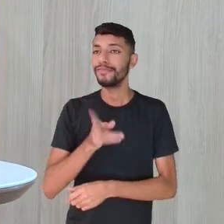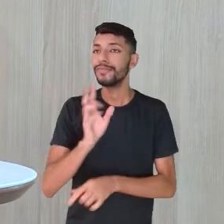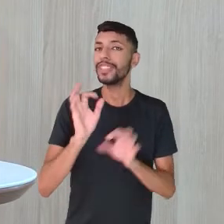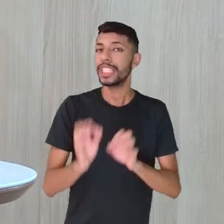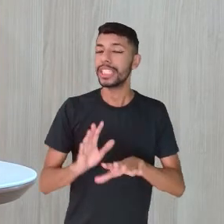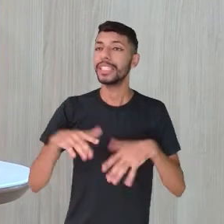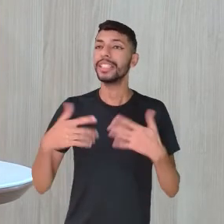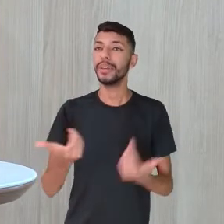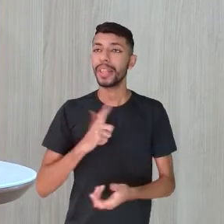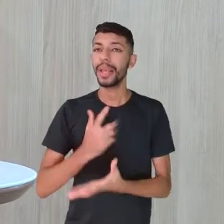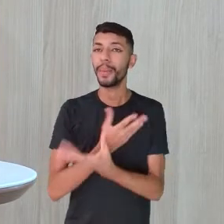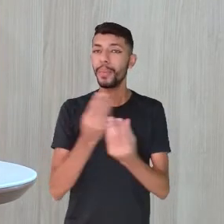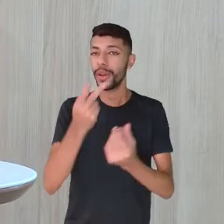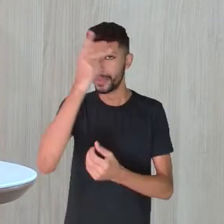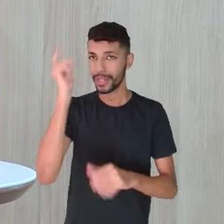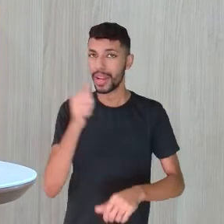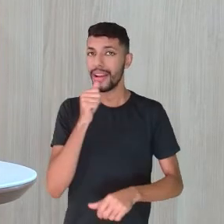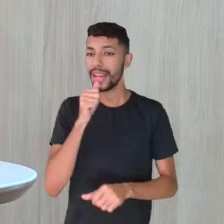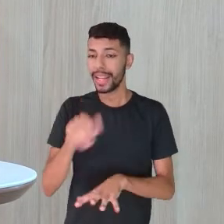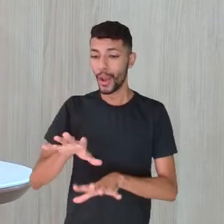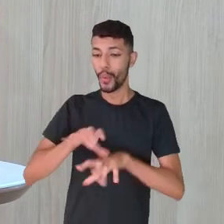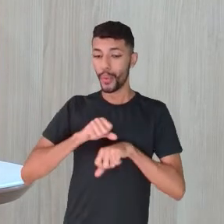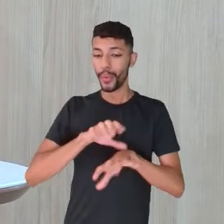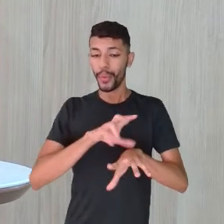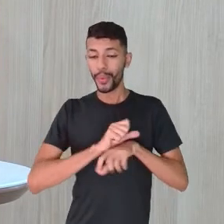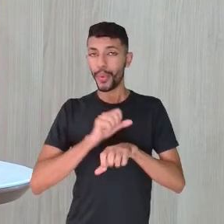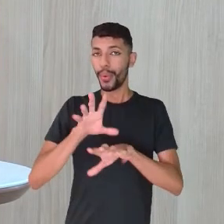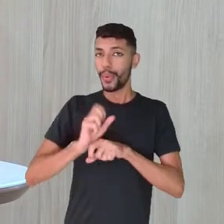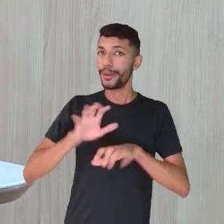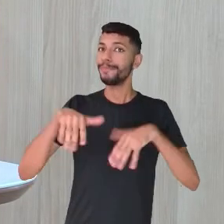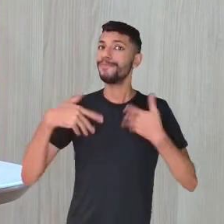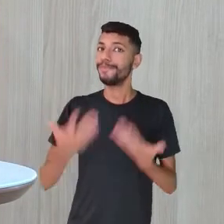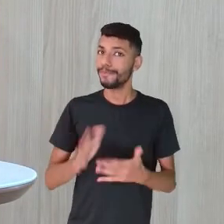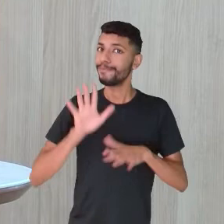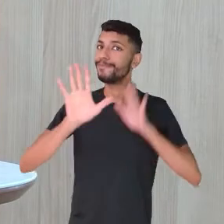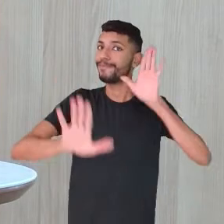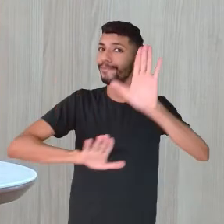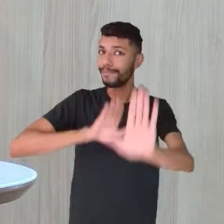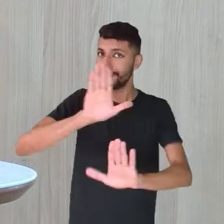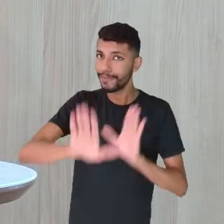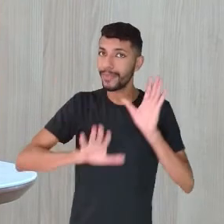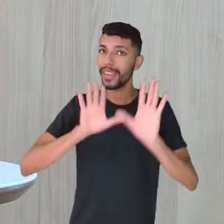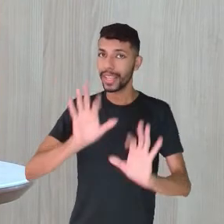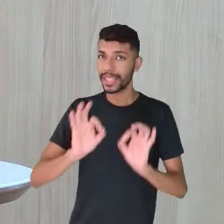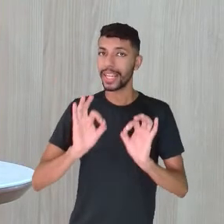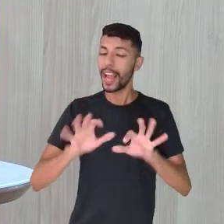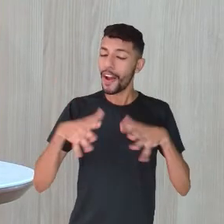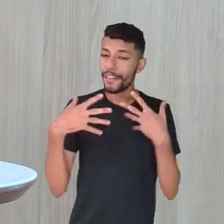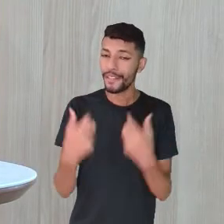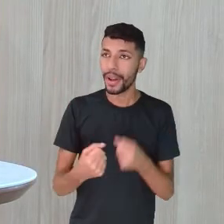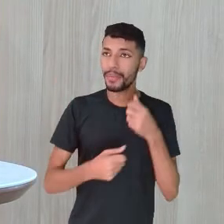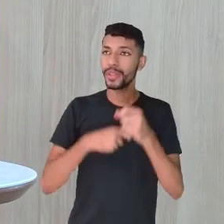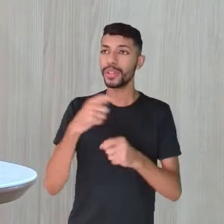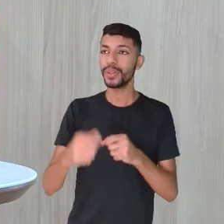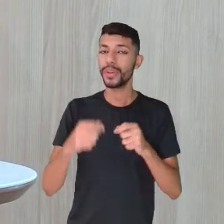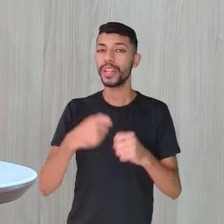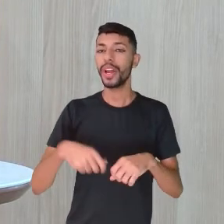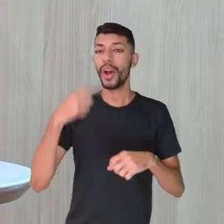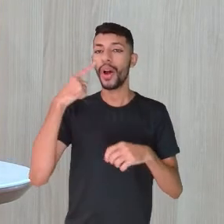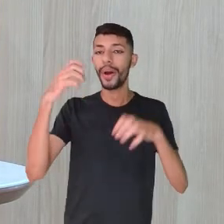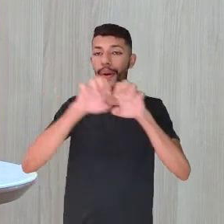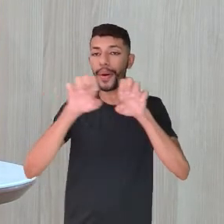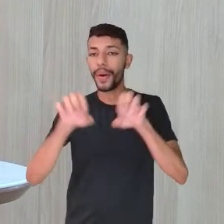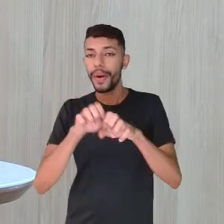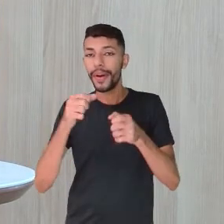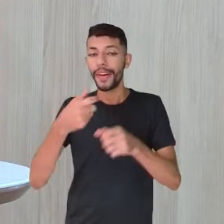vacinaram, pessoas que já tiveram Covid. Então, bastante cuidado, pessoal, vamos completar esse esquema vacinal para que possamos